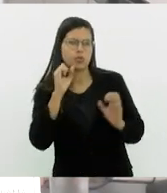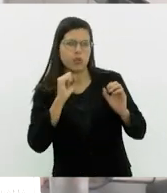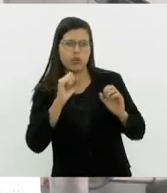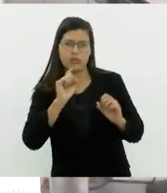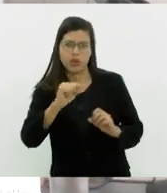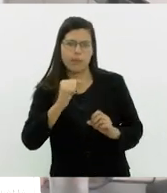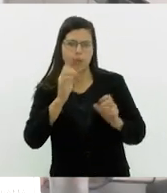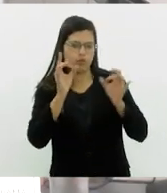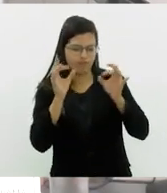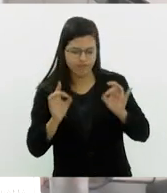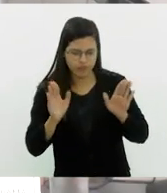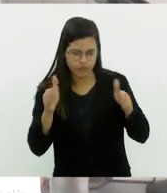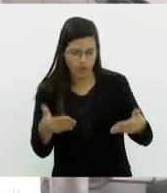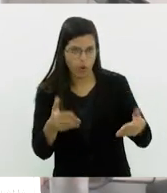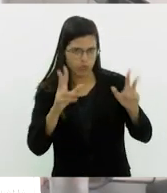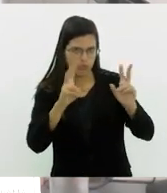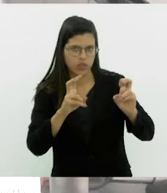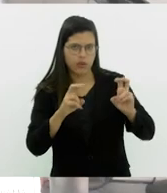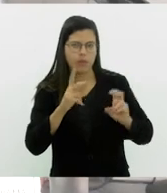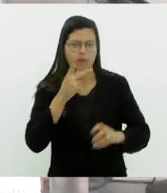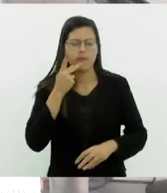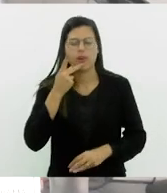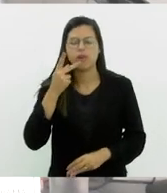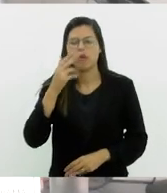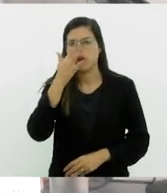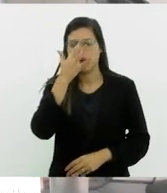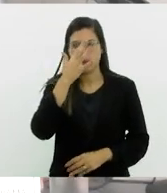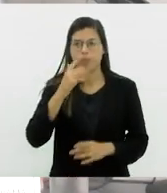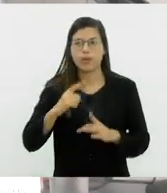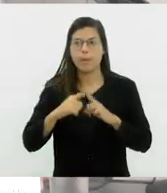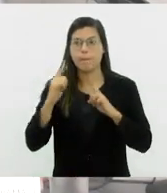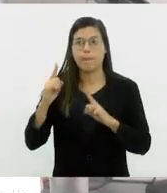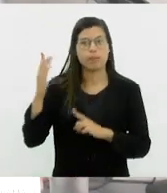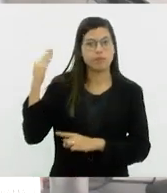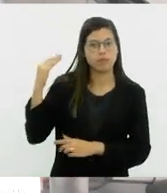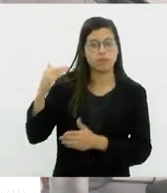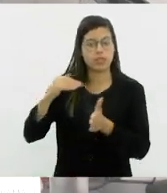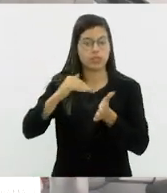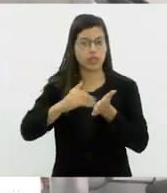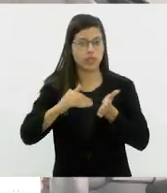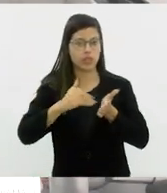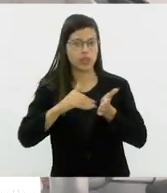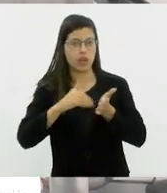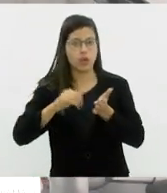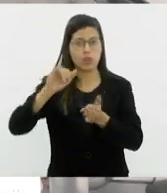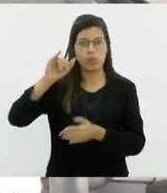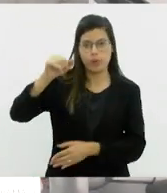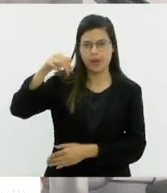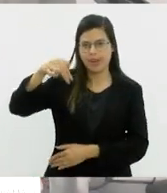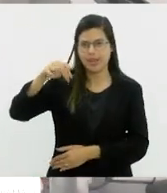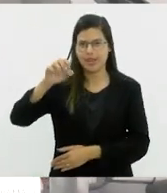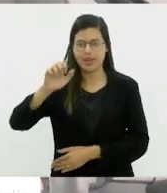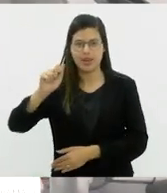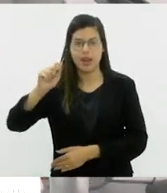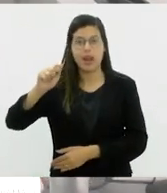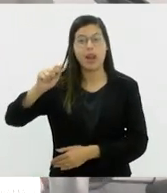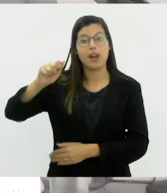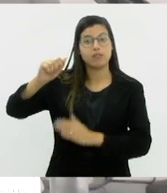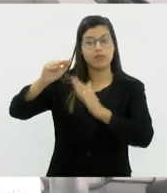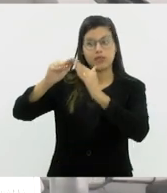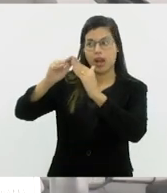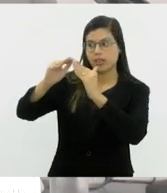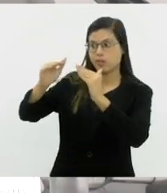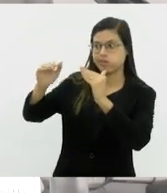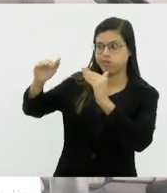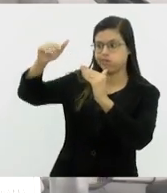especializadas vão falar sobre isso, mas na época, eu era secretário, o INEA foi lá para o teto das casas, media a poluição sonora, era